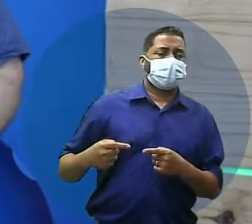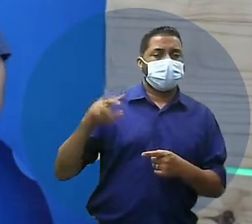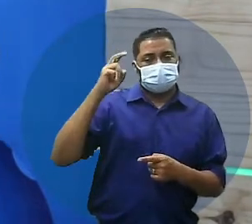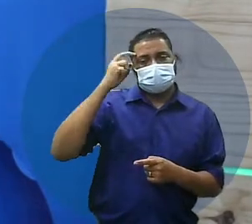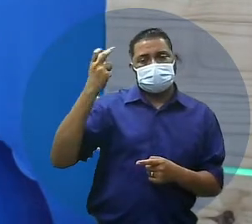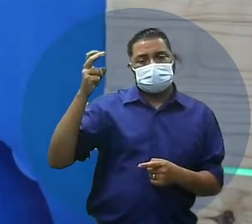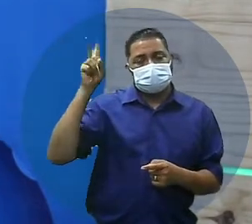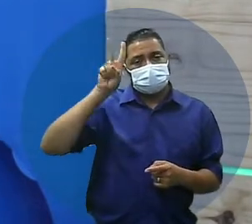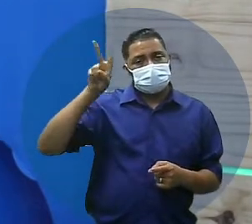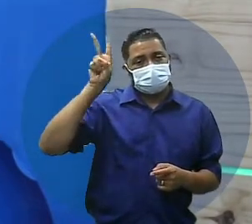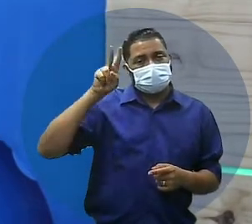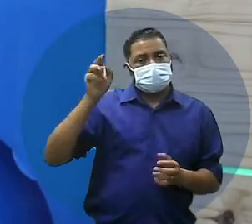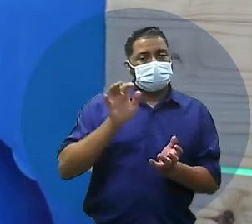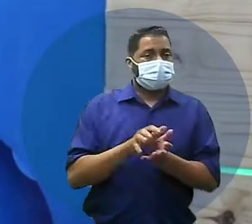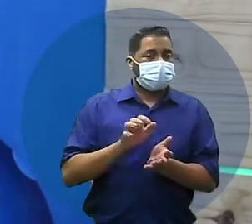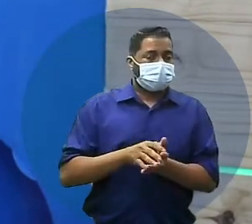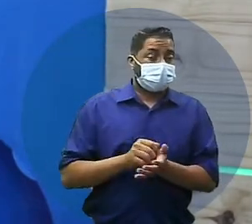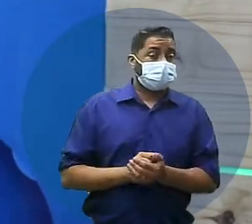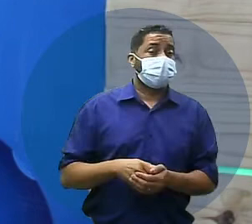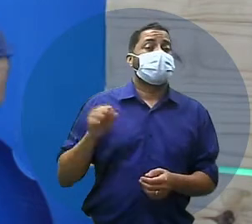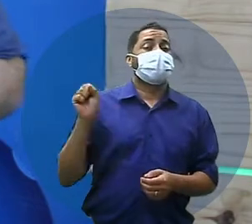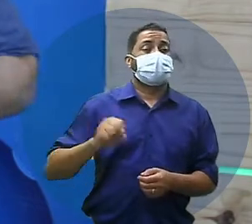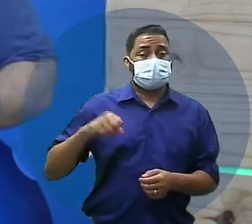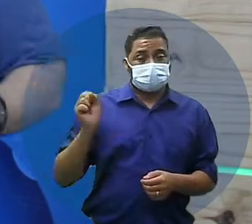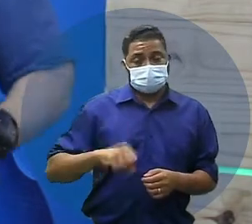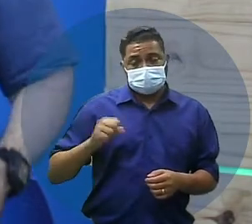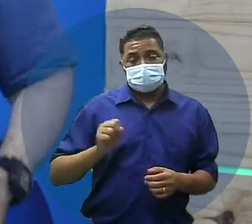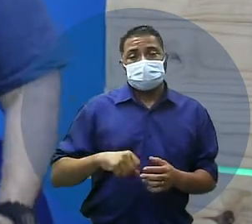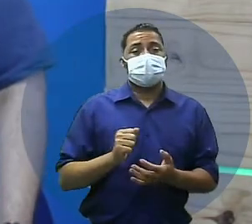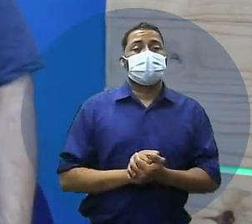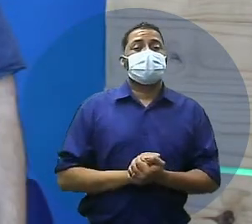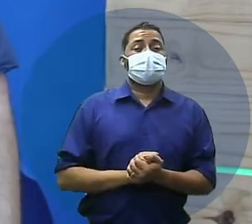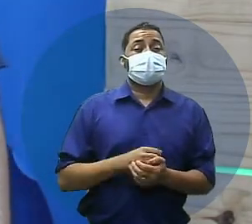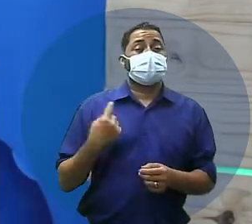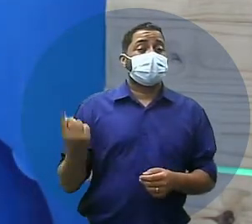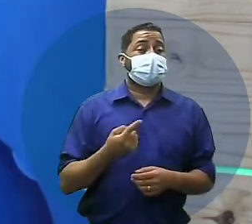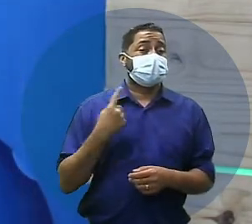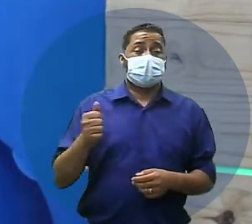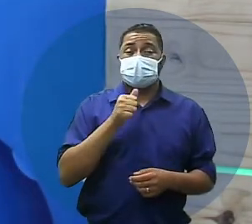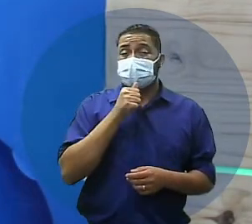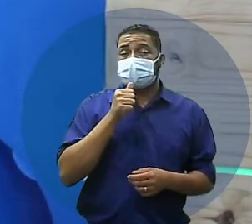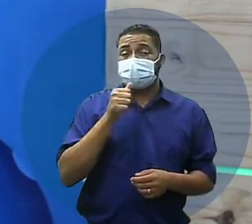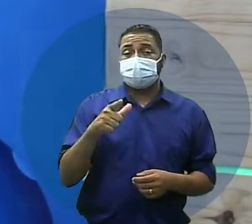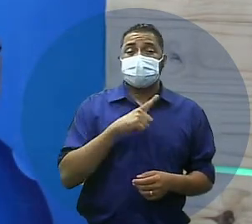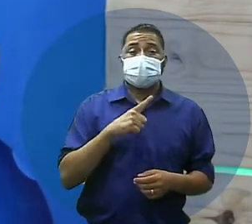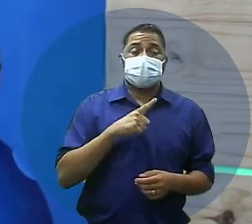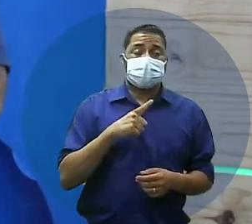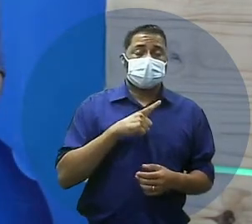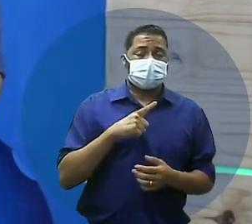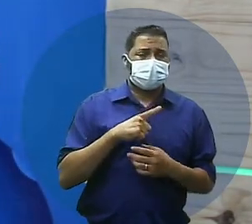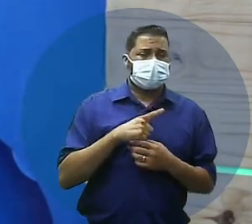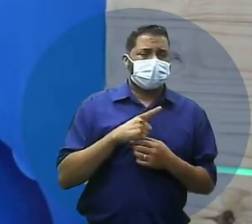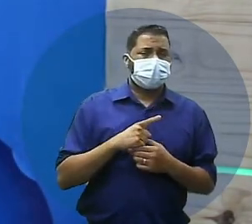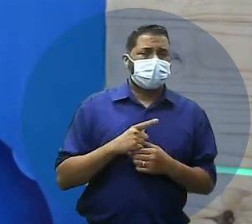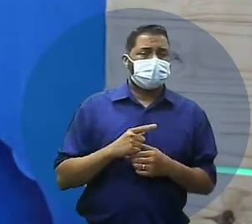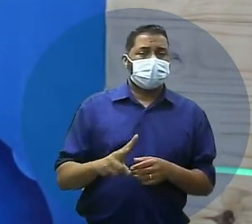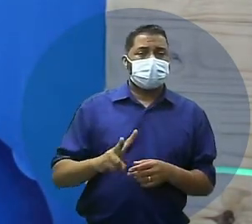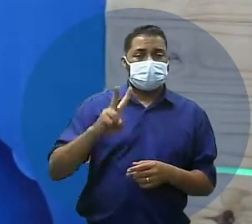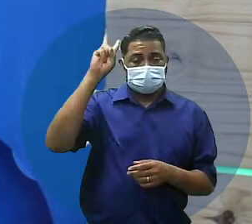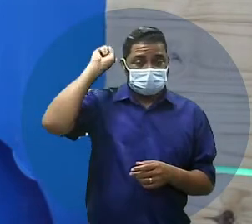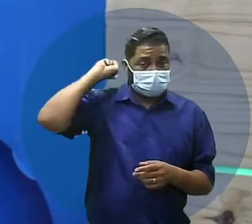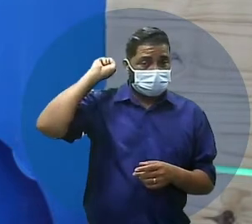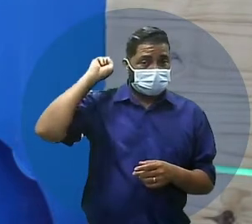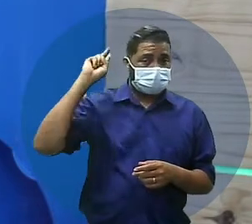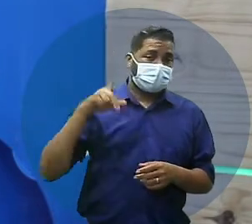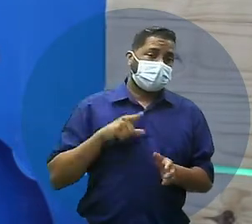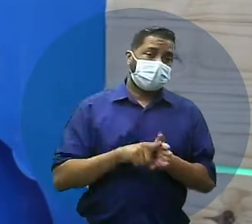história de Pernambuco? Sim, meu querido, sim, minha querida, nós ainda temos um vestibular que